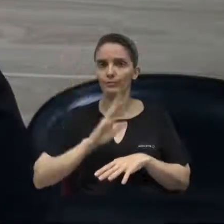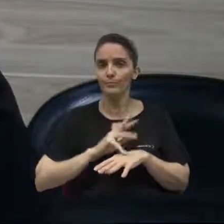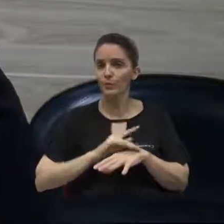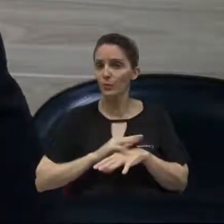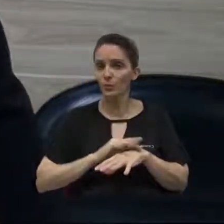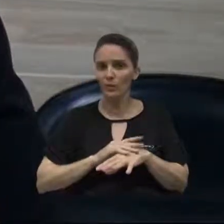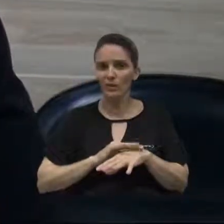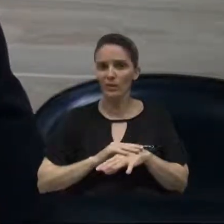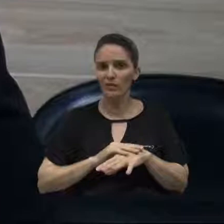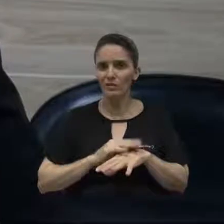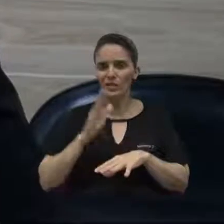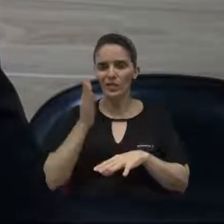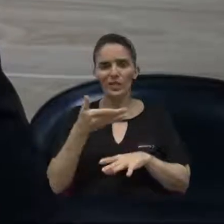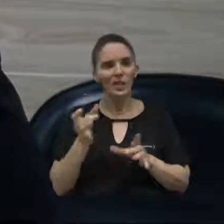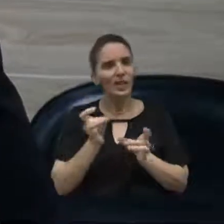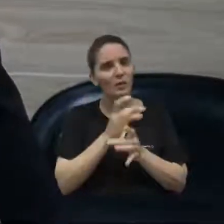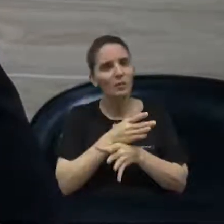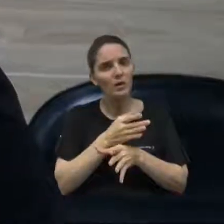não tínhamos mais.